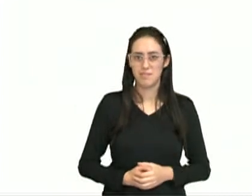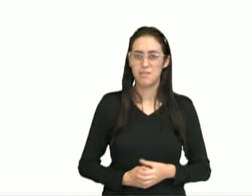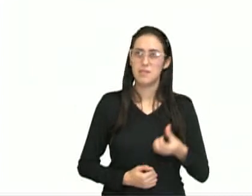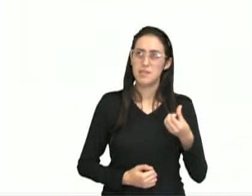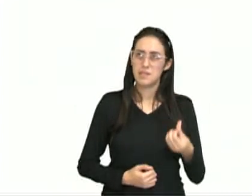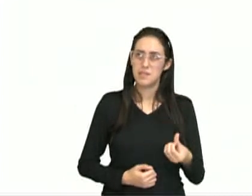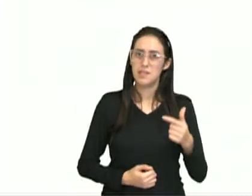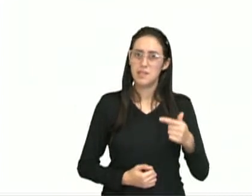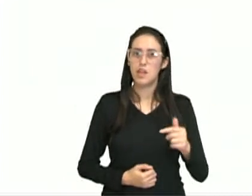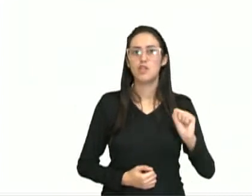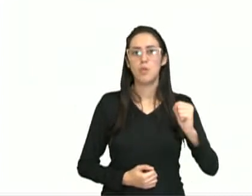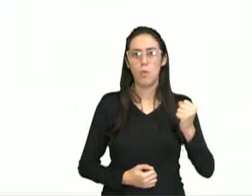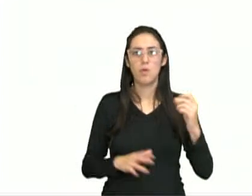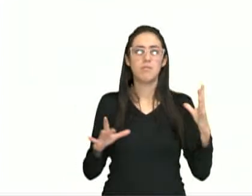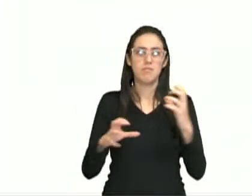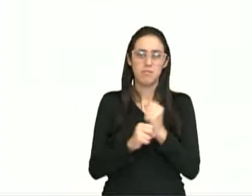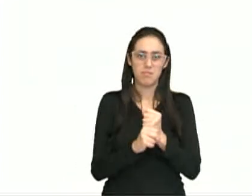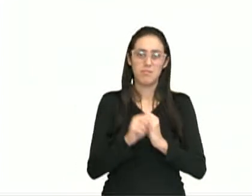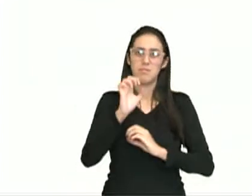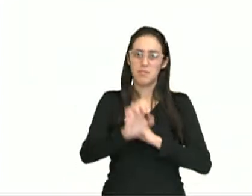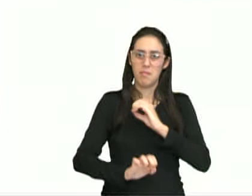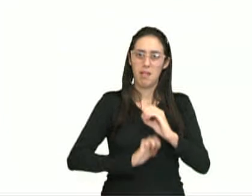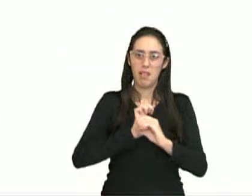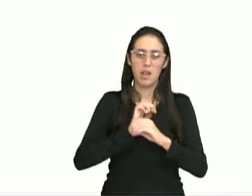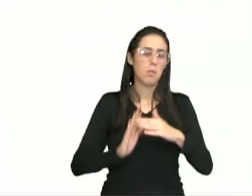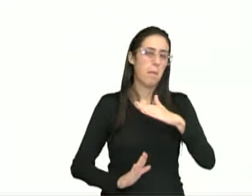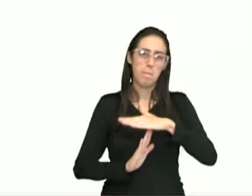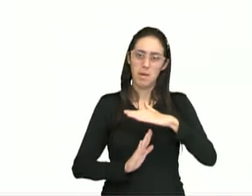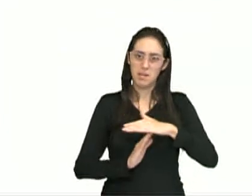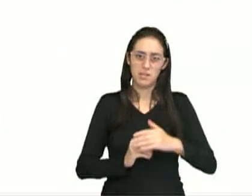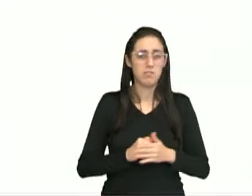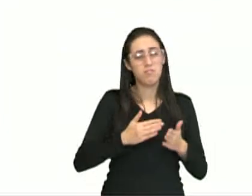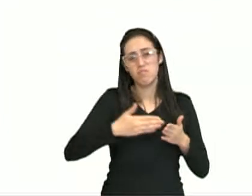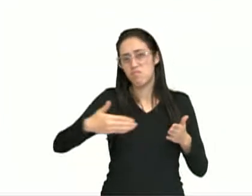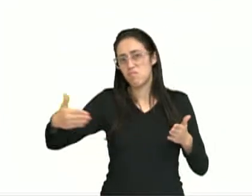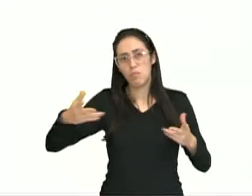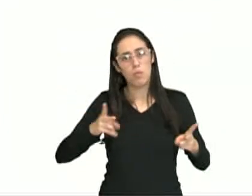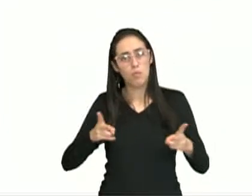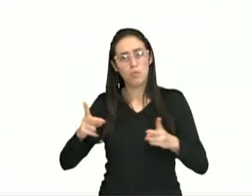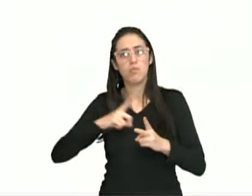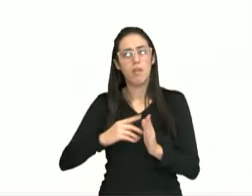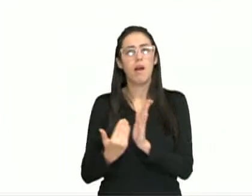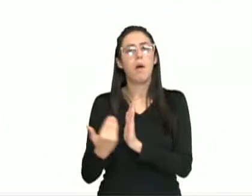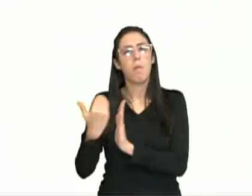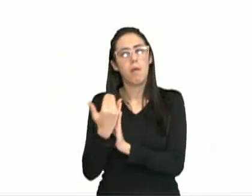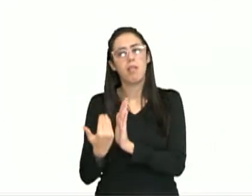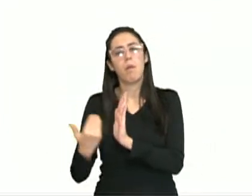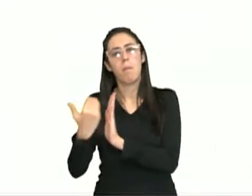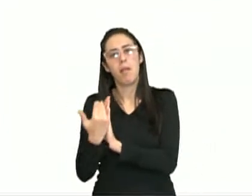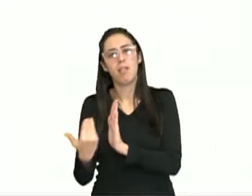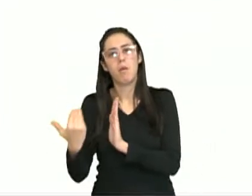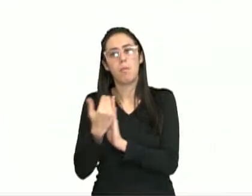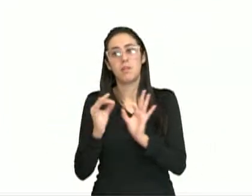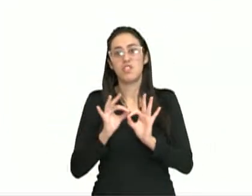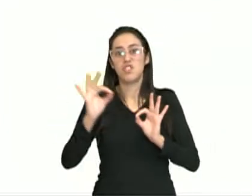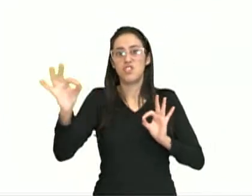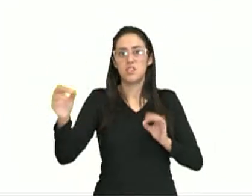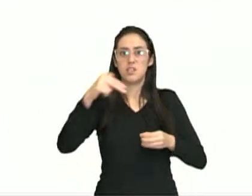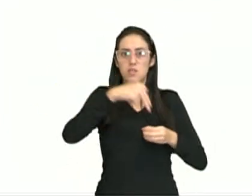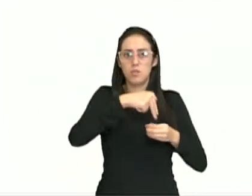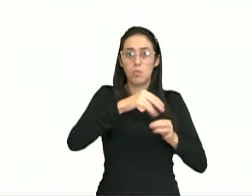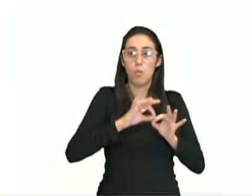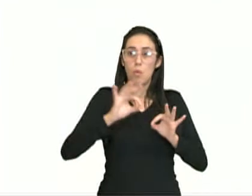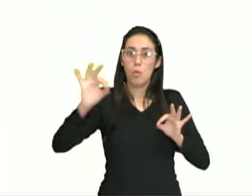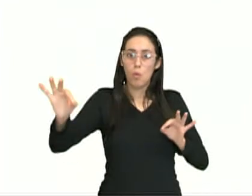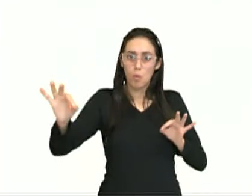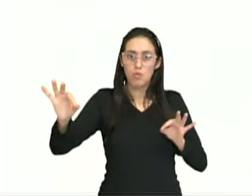8. 8 elétrons é o máximo que eu posso estar colocando ali. E assim por diante. Vai aumentando a distância, vai colocando-se mais ruas, e